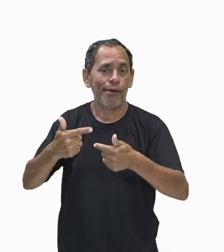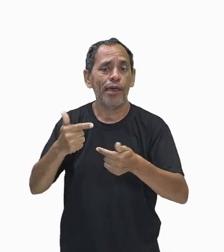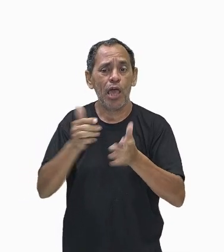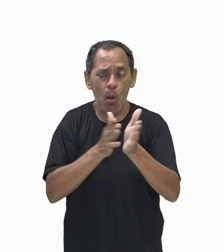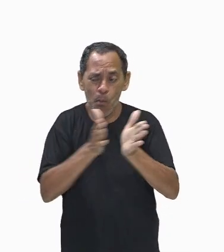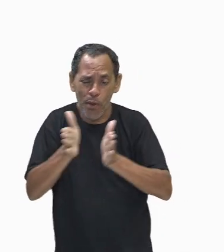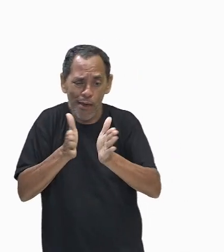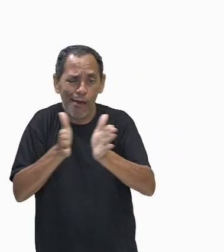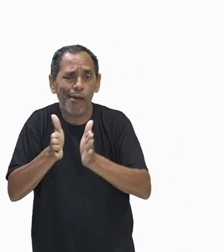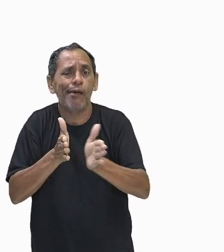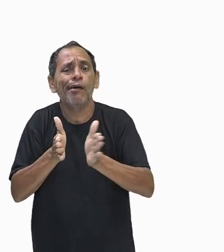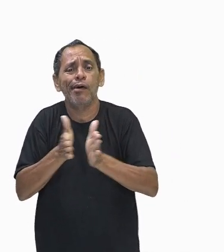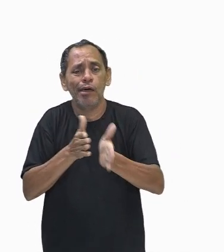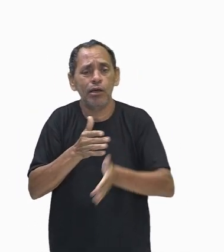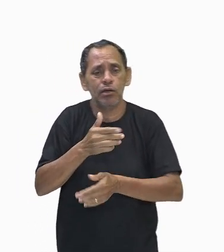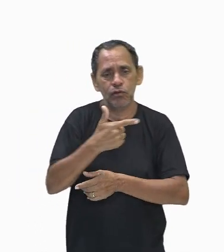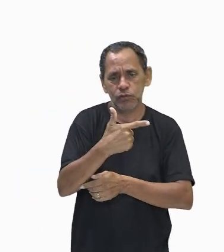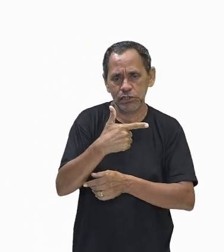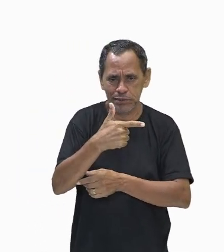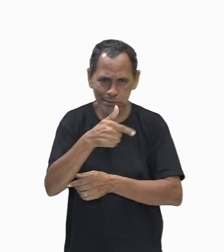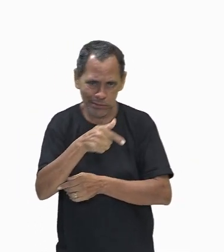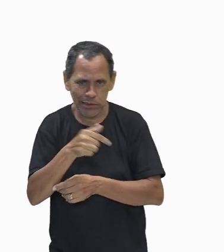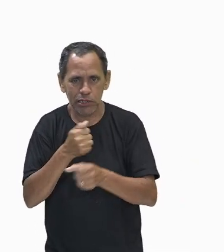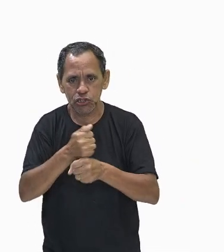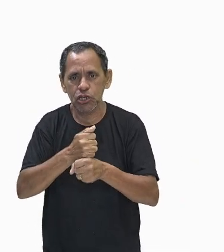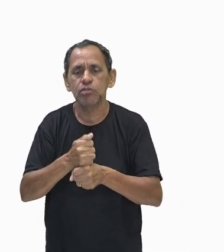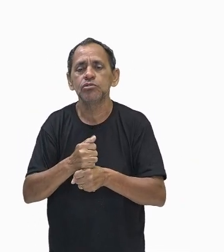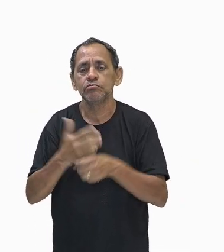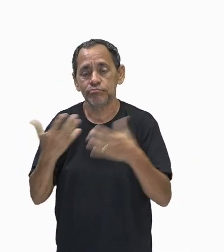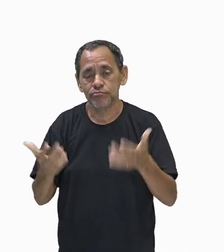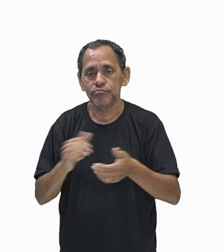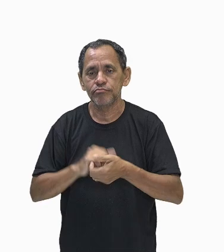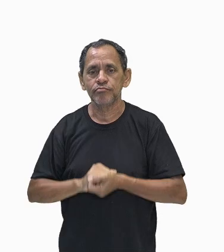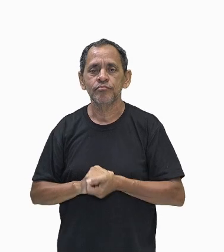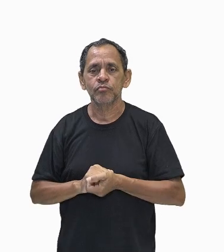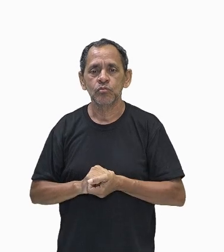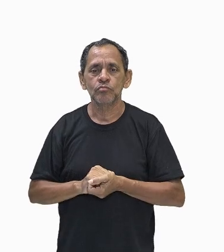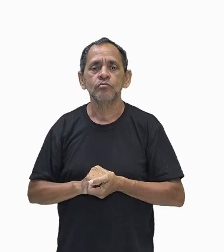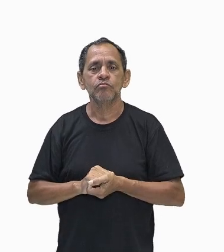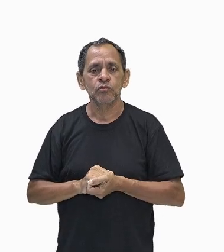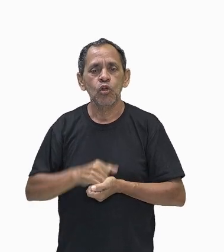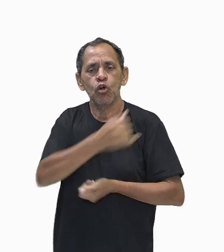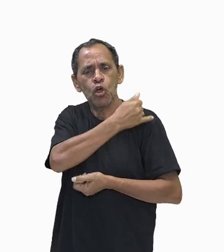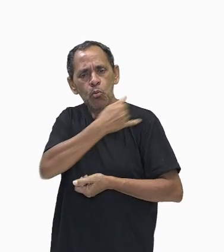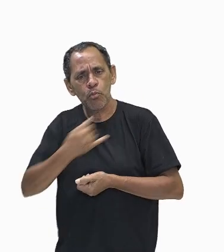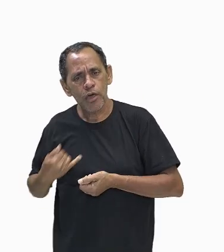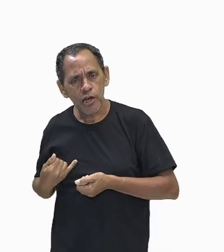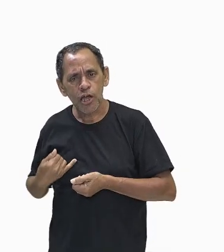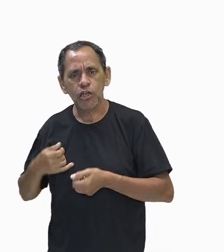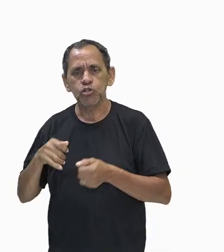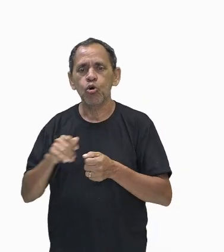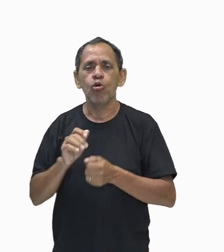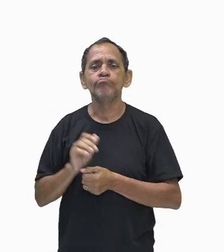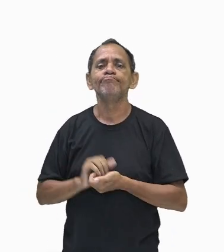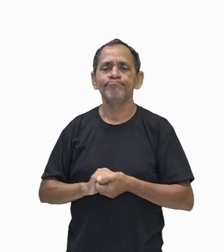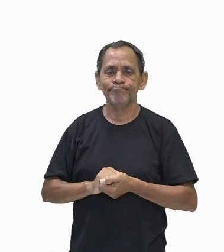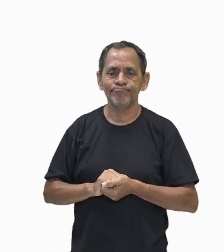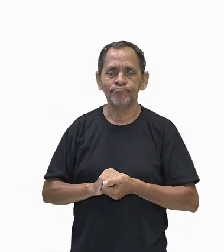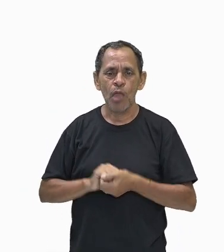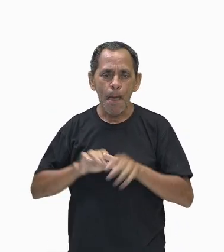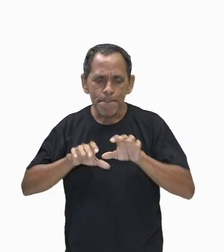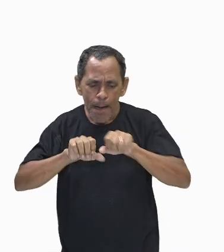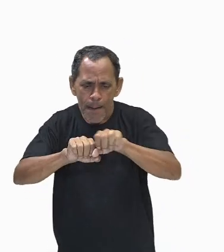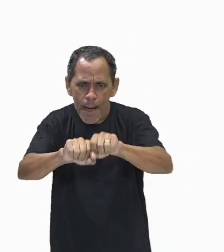Guerra do Peloponeso, o Filipe II foi lá, né, fez o seu imperialismo, e aí o Alexandre o Grande, que era seu